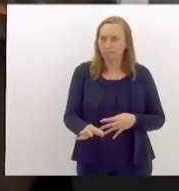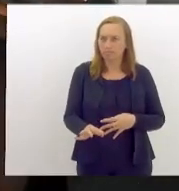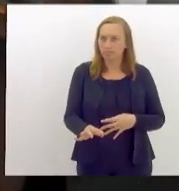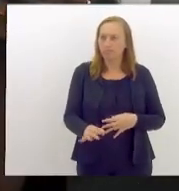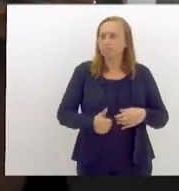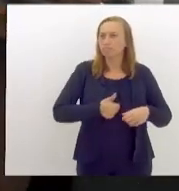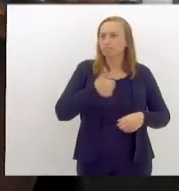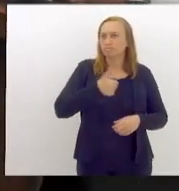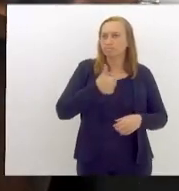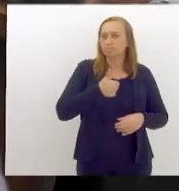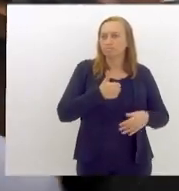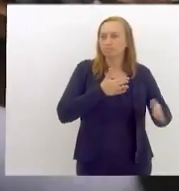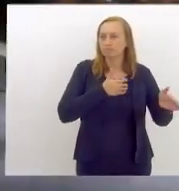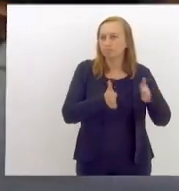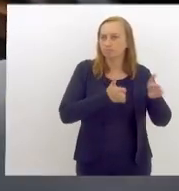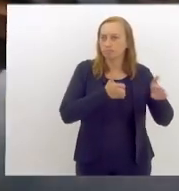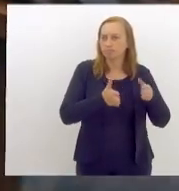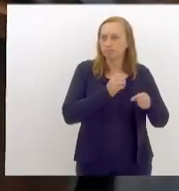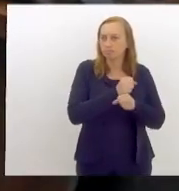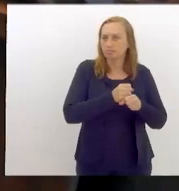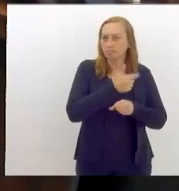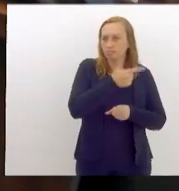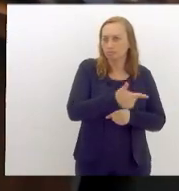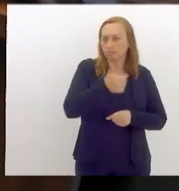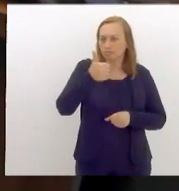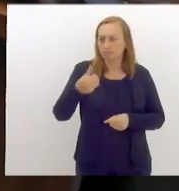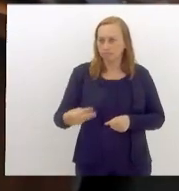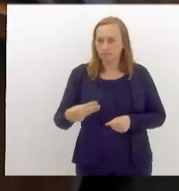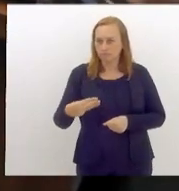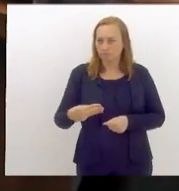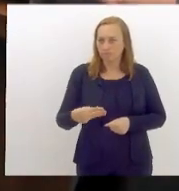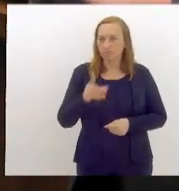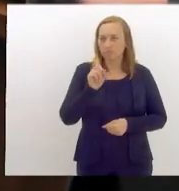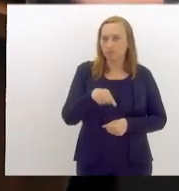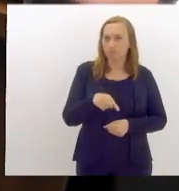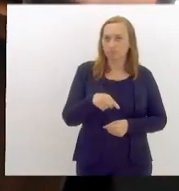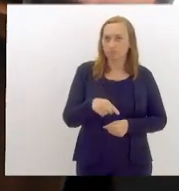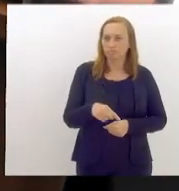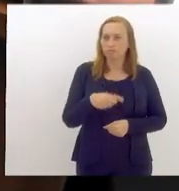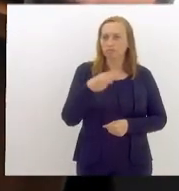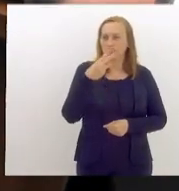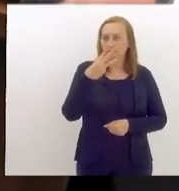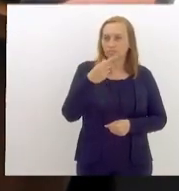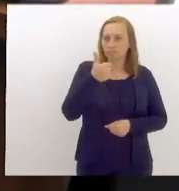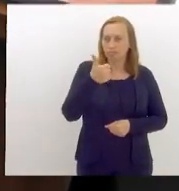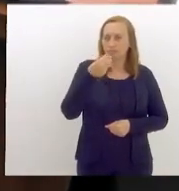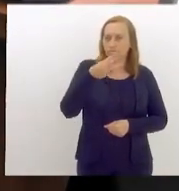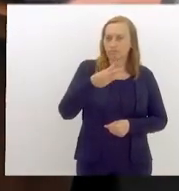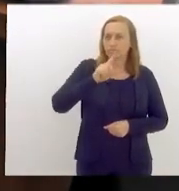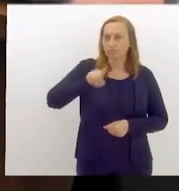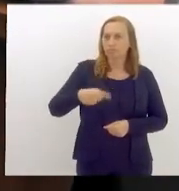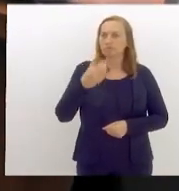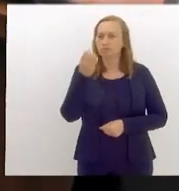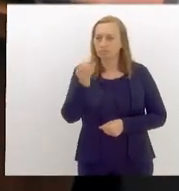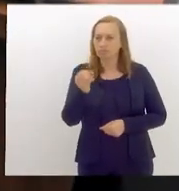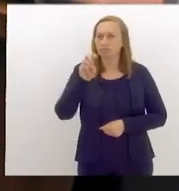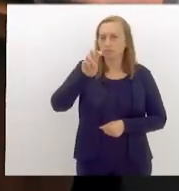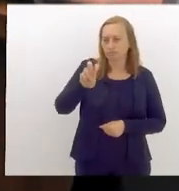no primeiro bimestre de 2023 Isto é 13,05%